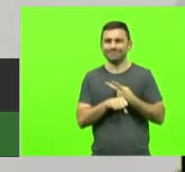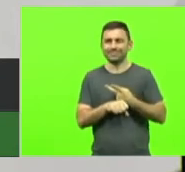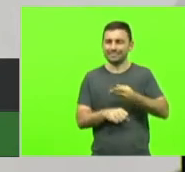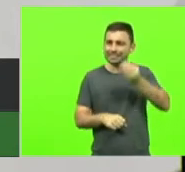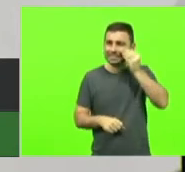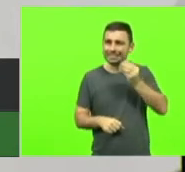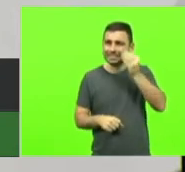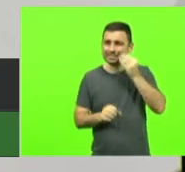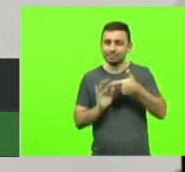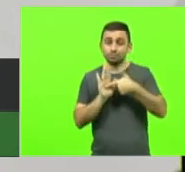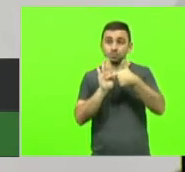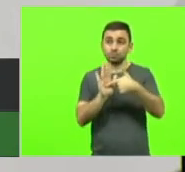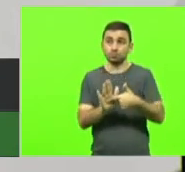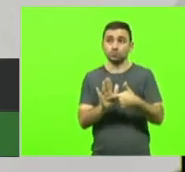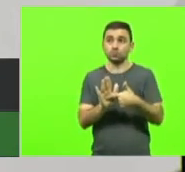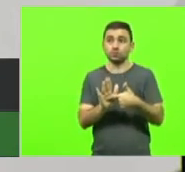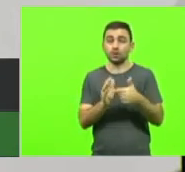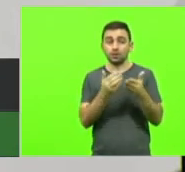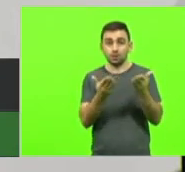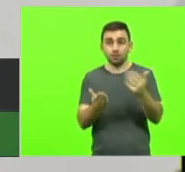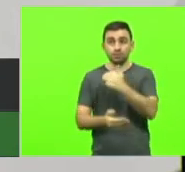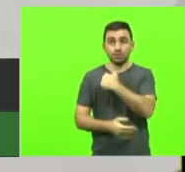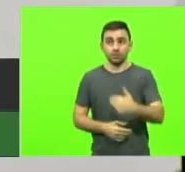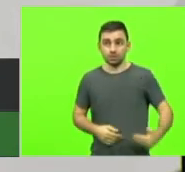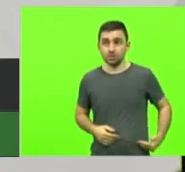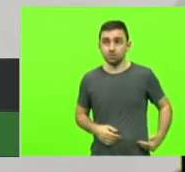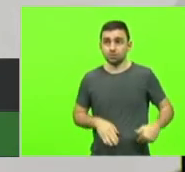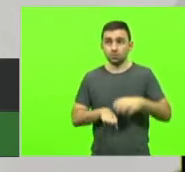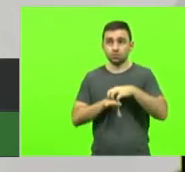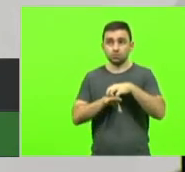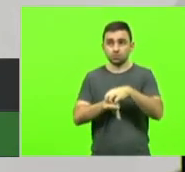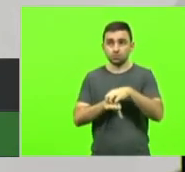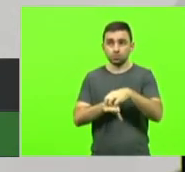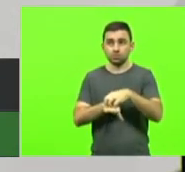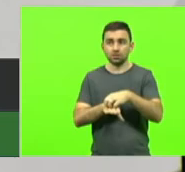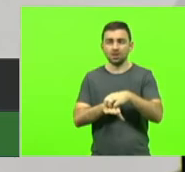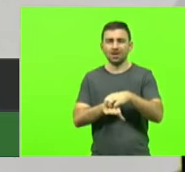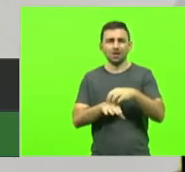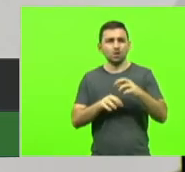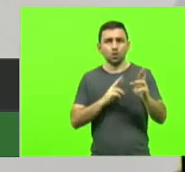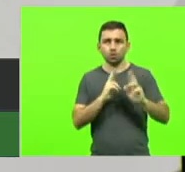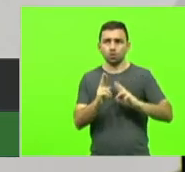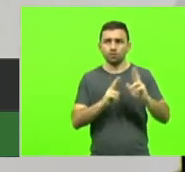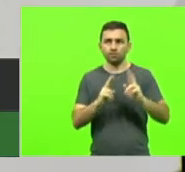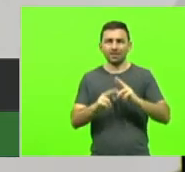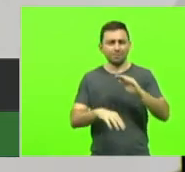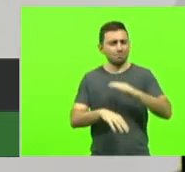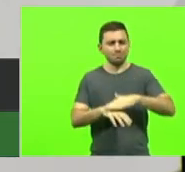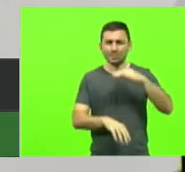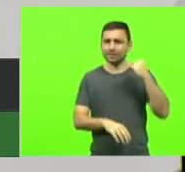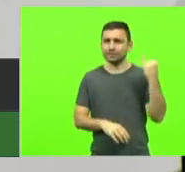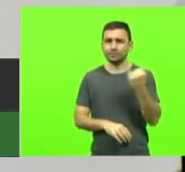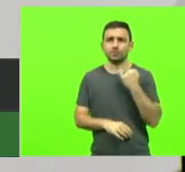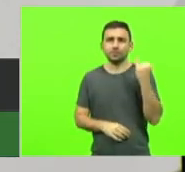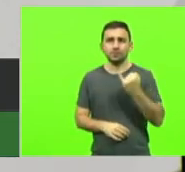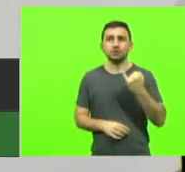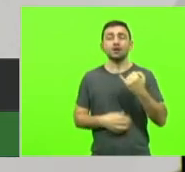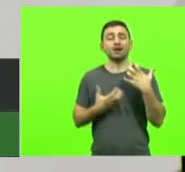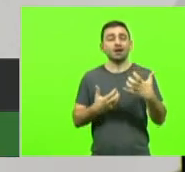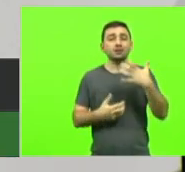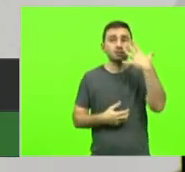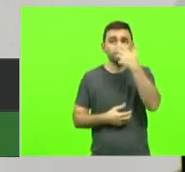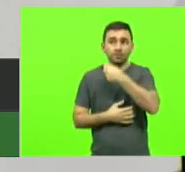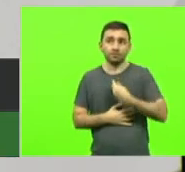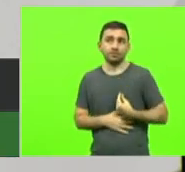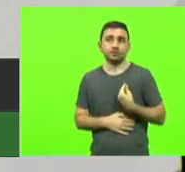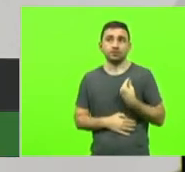mostrar para o ministro do Transporte que essas rodovias são cruciais, primeiro, para salvar vidas,